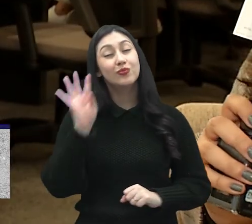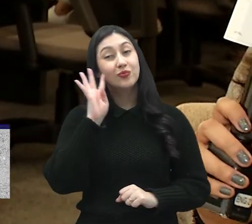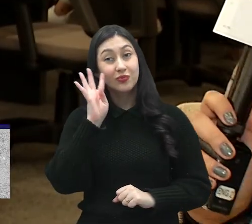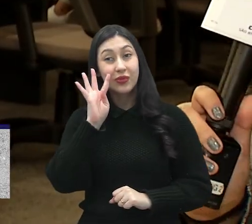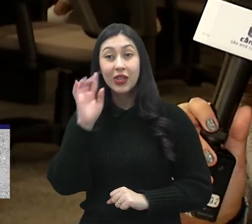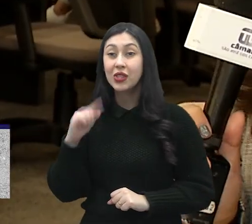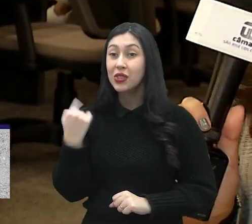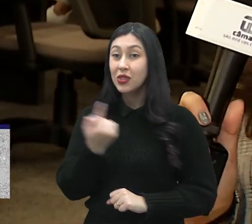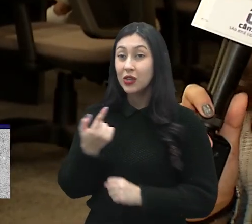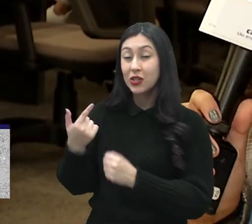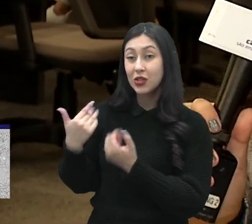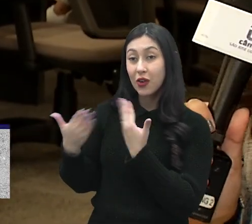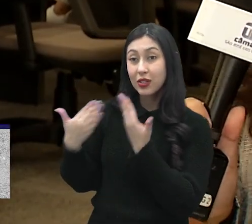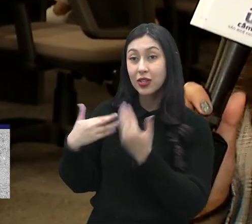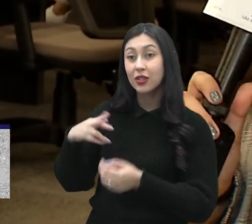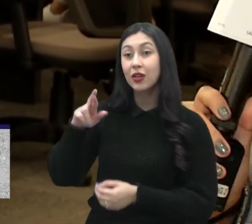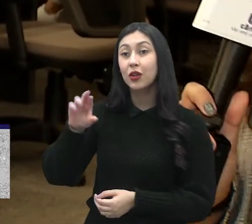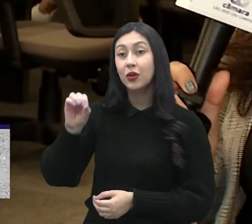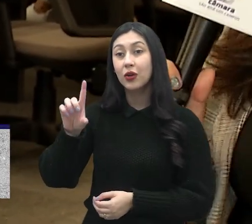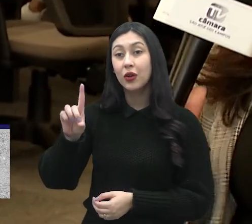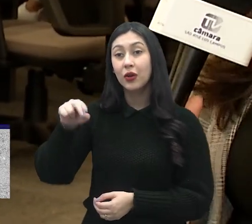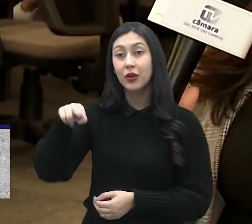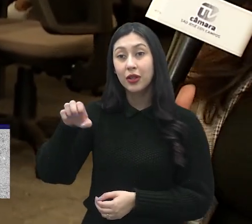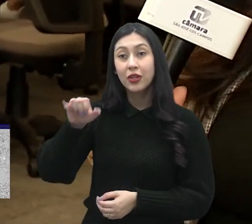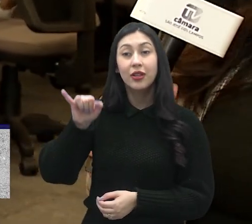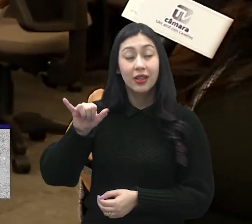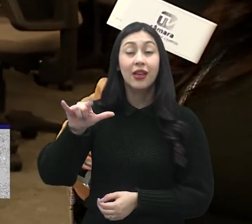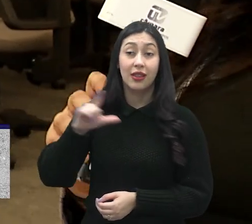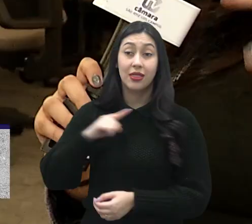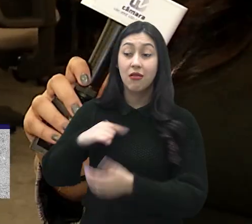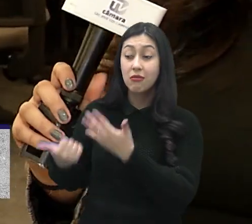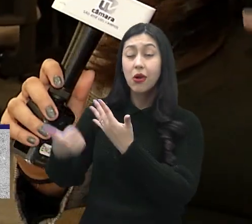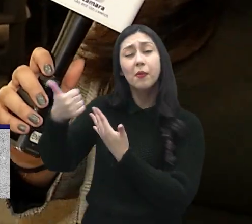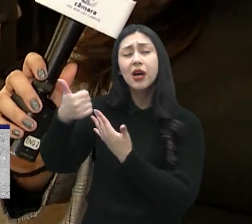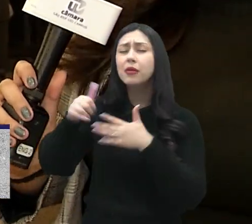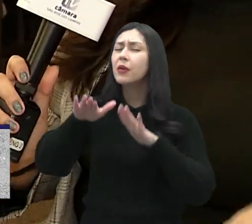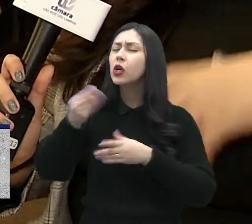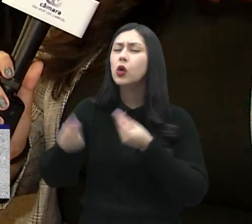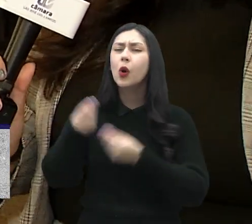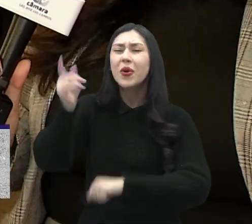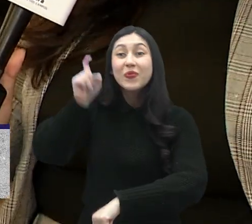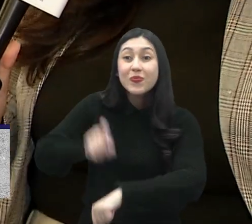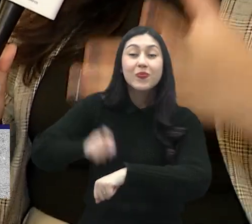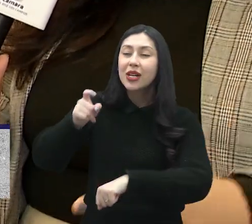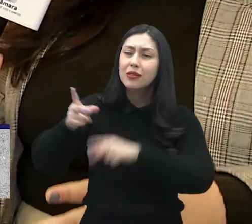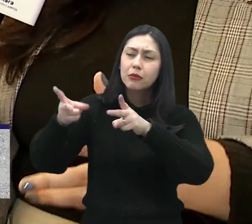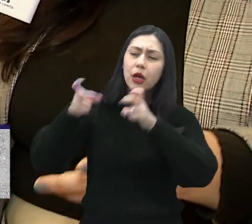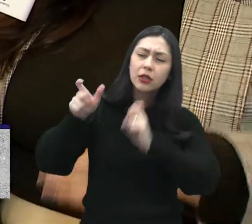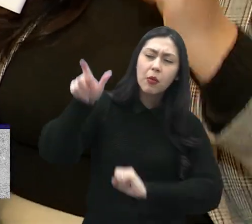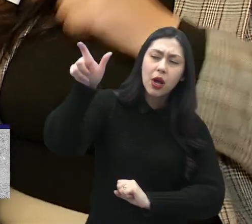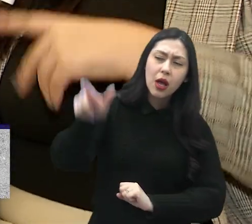conversou agora há pouco com o Rodney, que passou por uma promoção e também veio de uma outra área aqui da empresa. Como é que é esse momento, assim, como que vocês olham